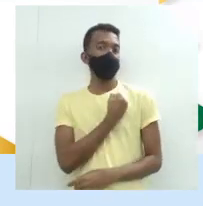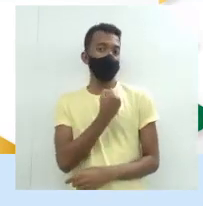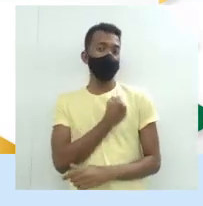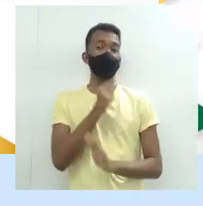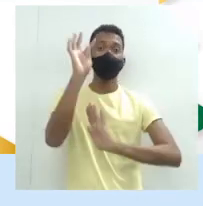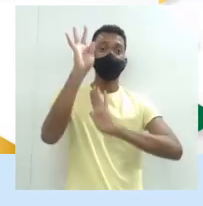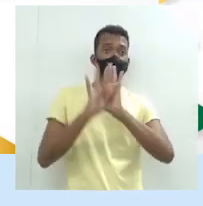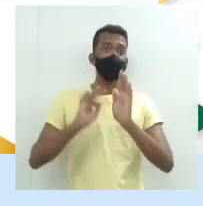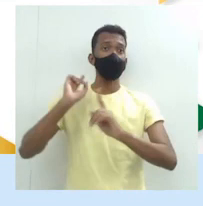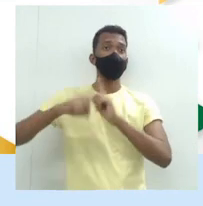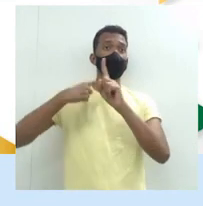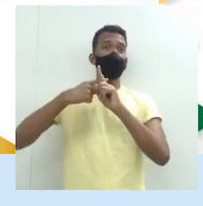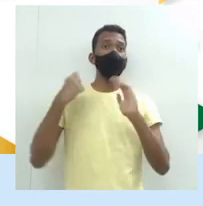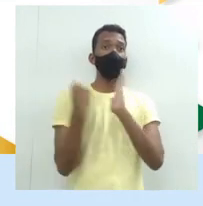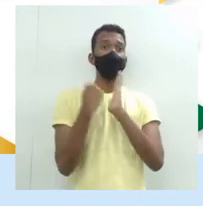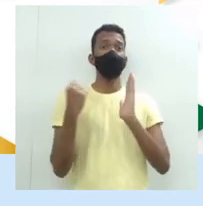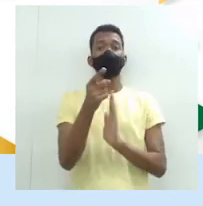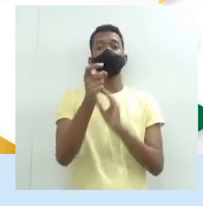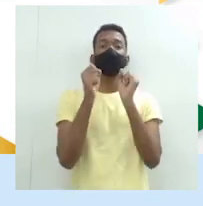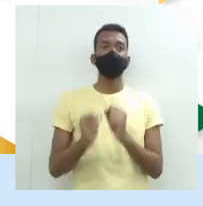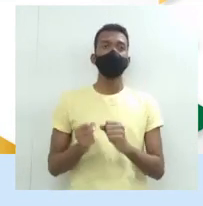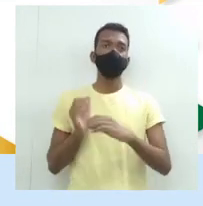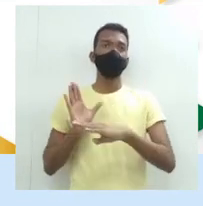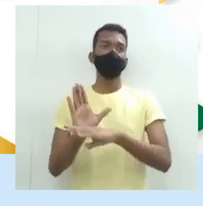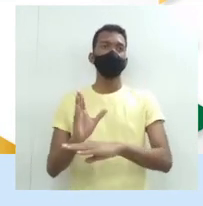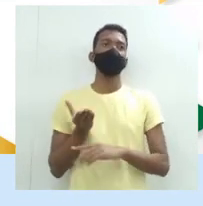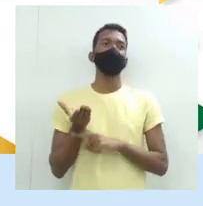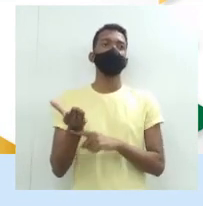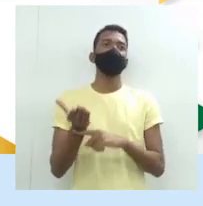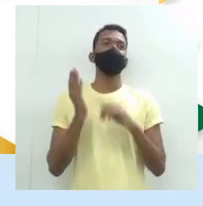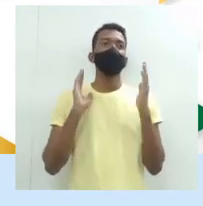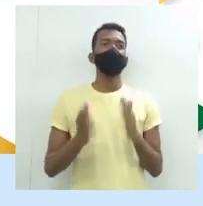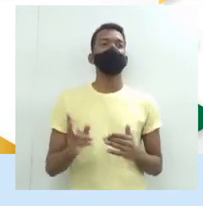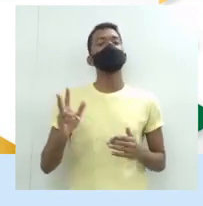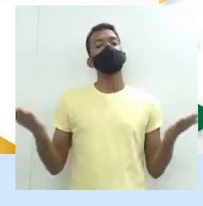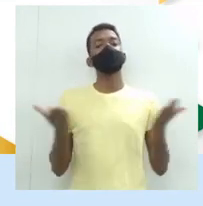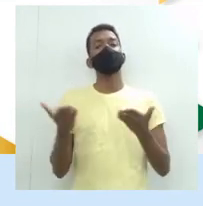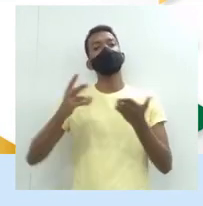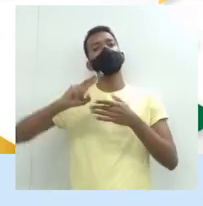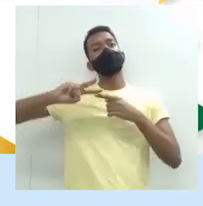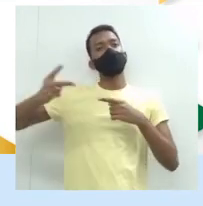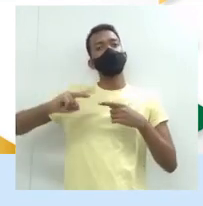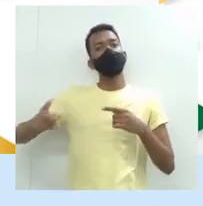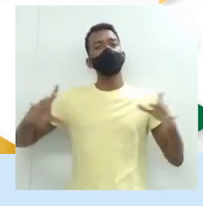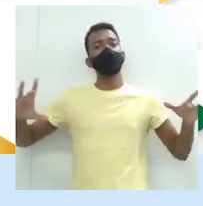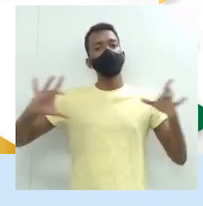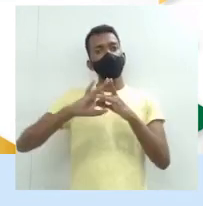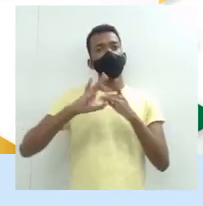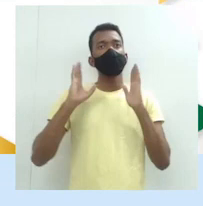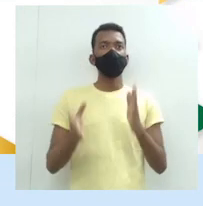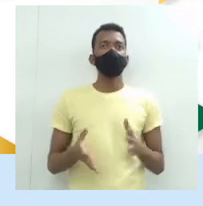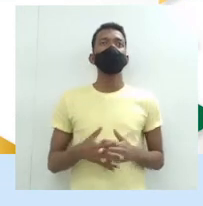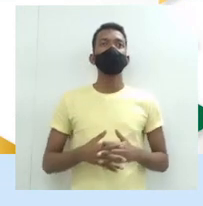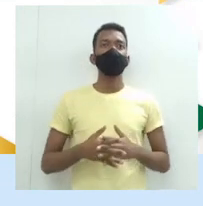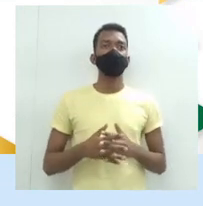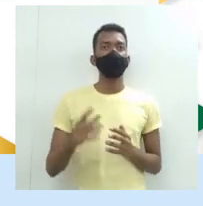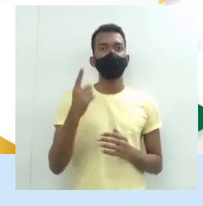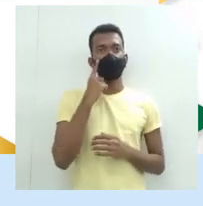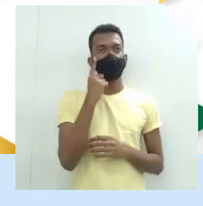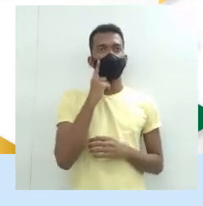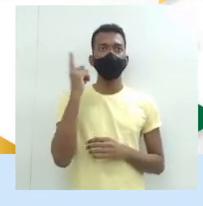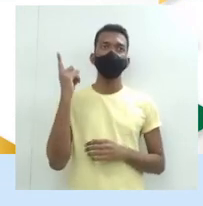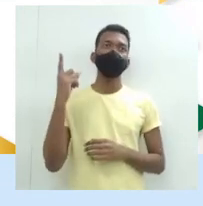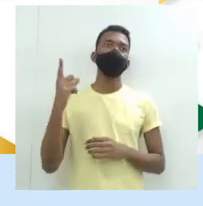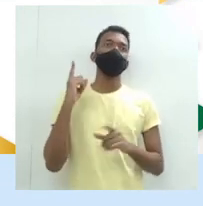você pode fazer para ajudar. E aí eu vou fazer essa tradução conjuntamente. Então tem aí, ó, localiza a